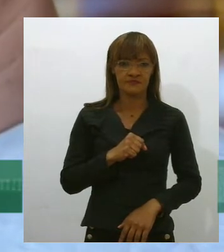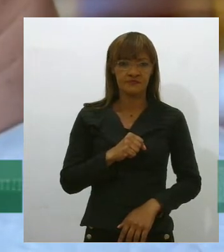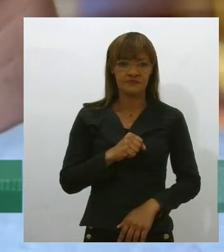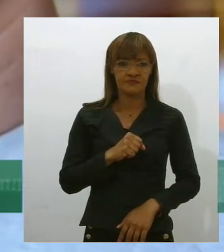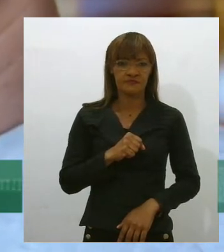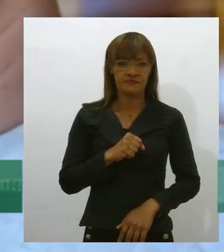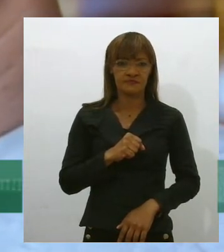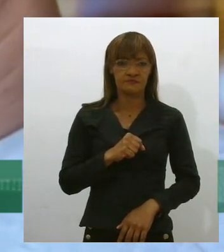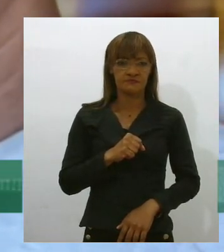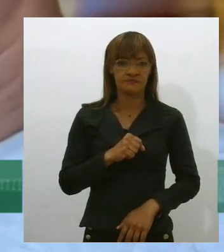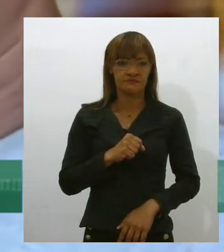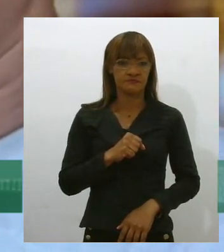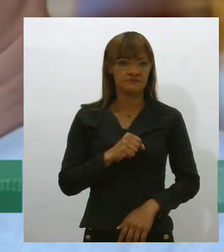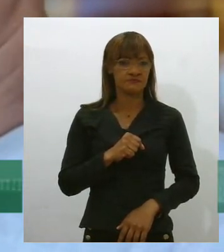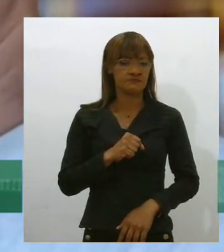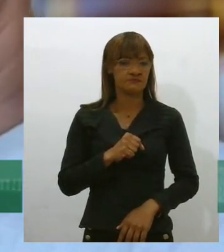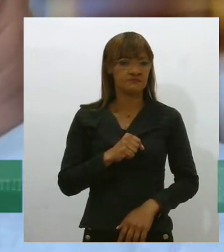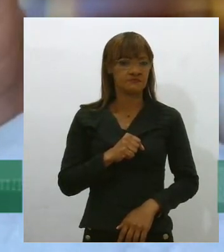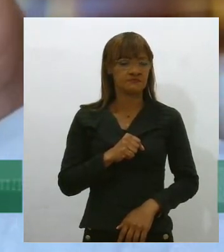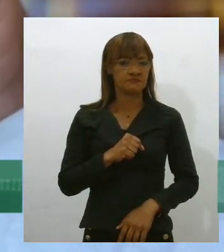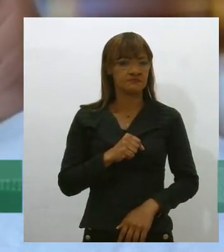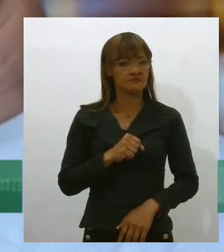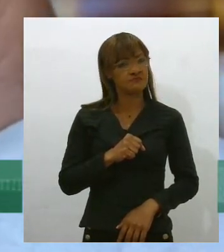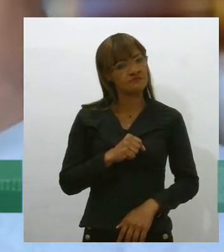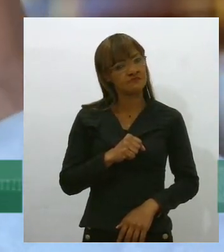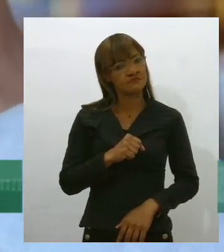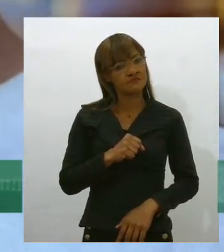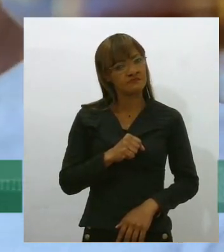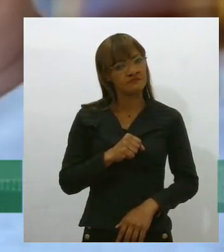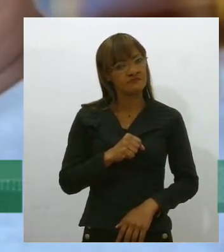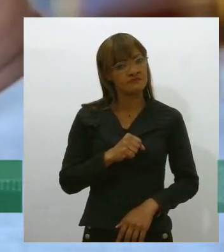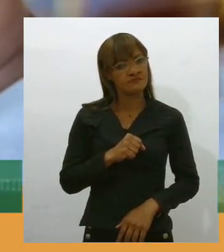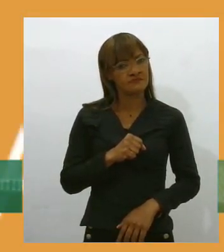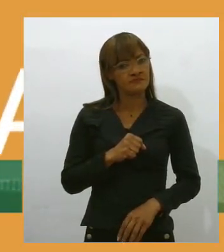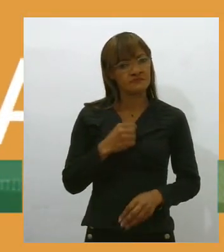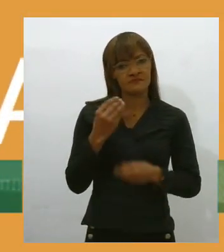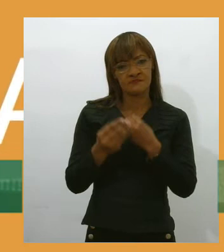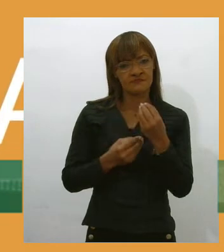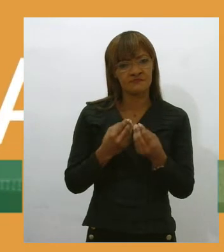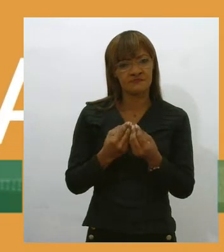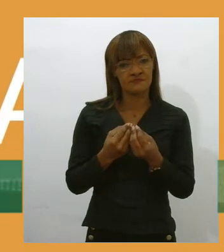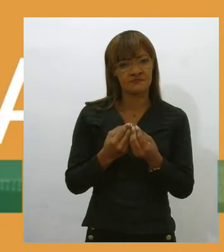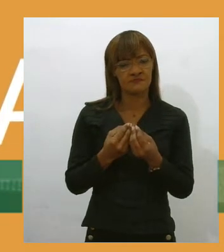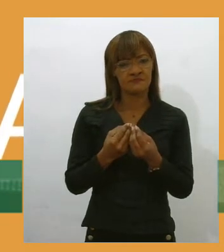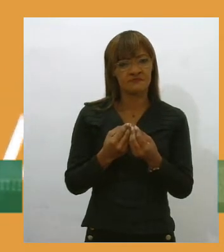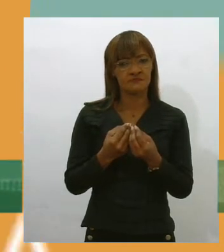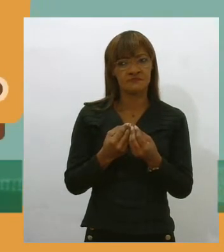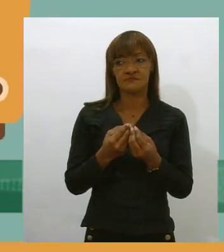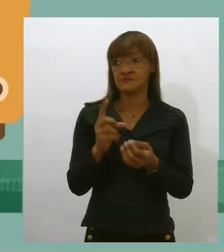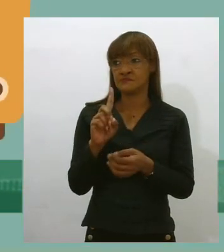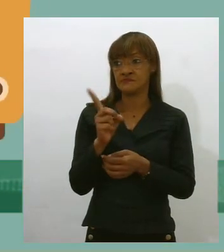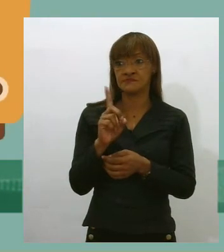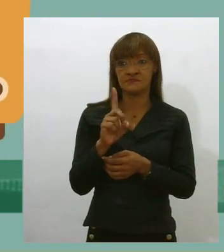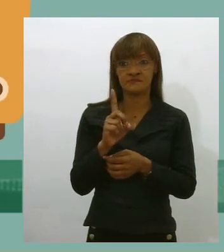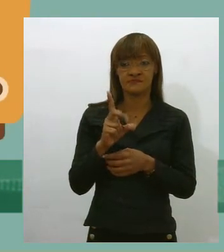quem não sabe antiga Aí fiquei lá teu sono ela tinha privada né não não não é privada a TV que